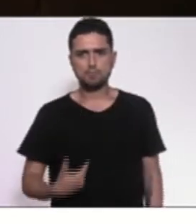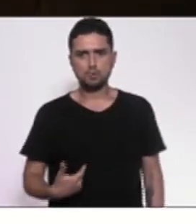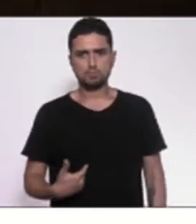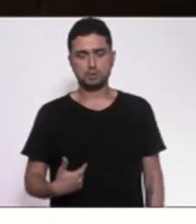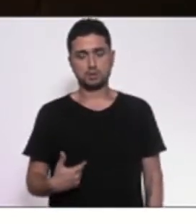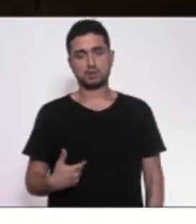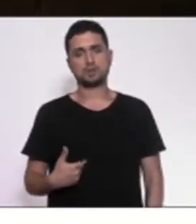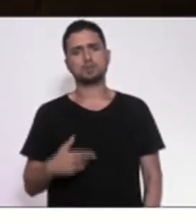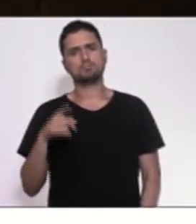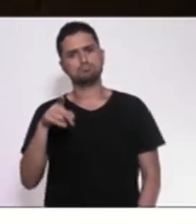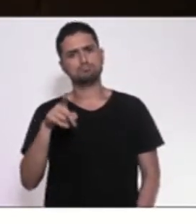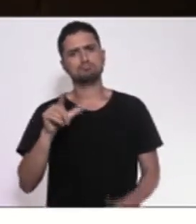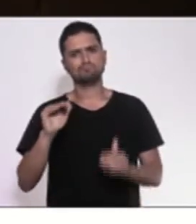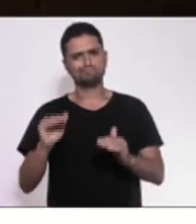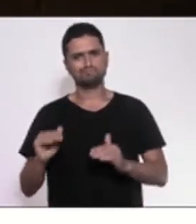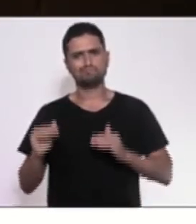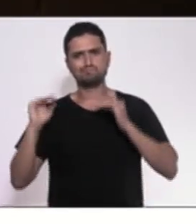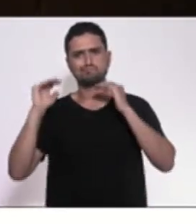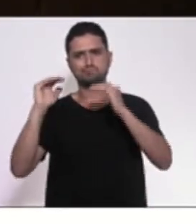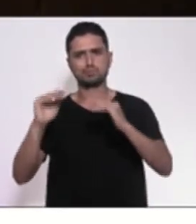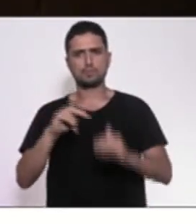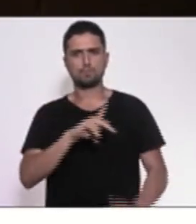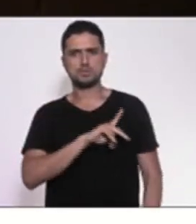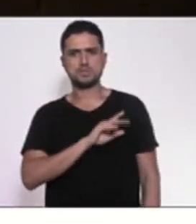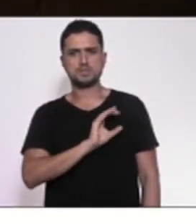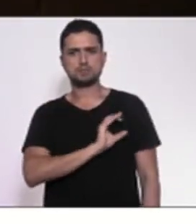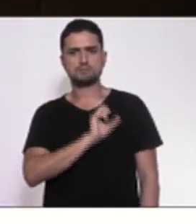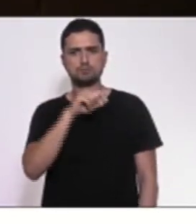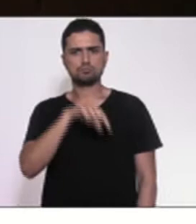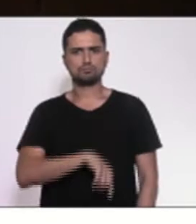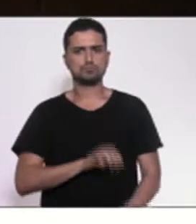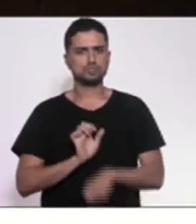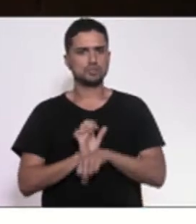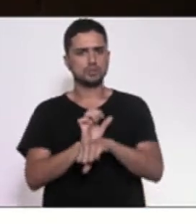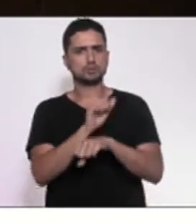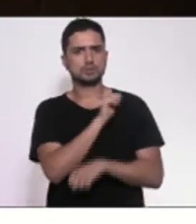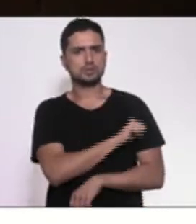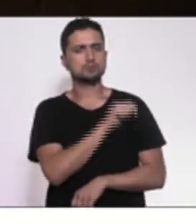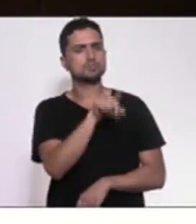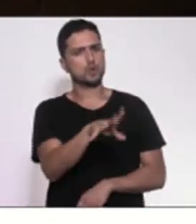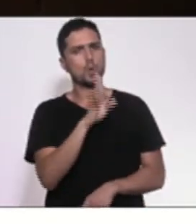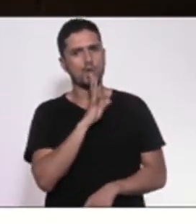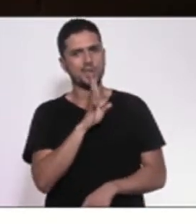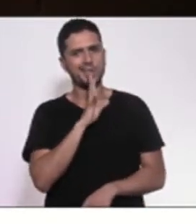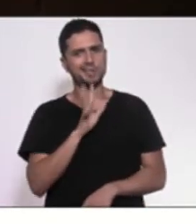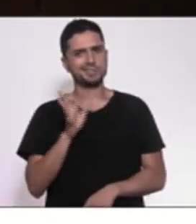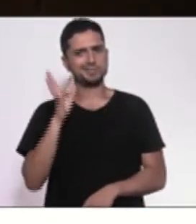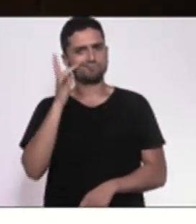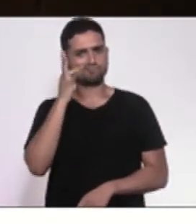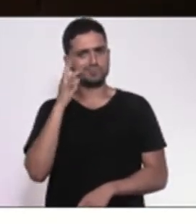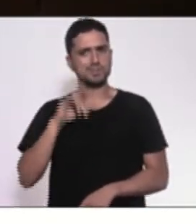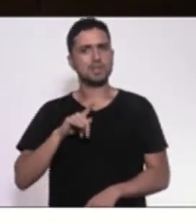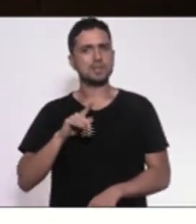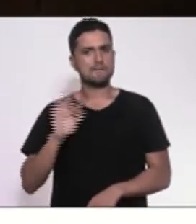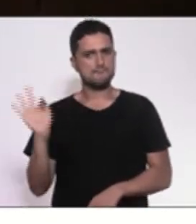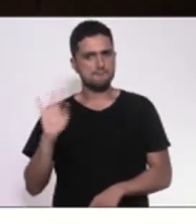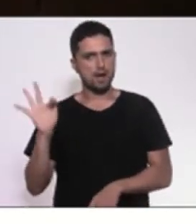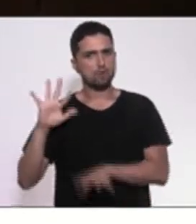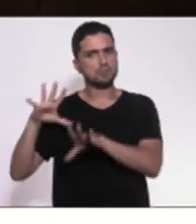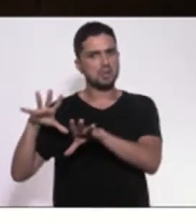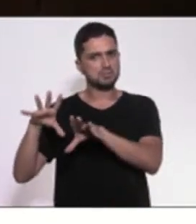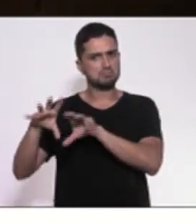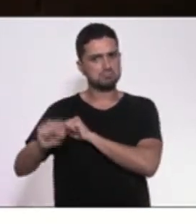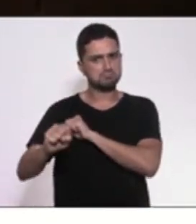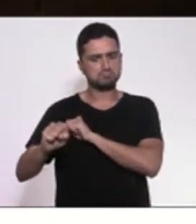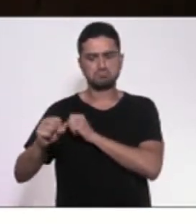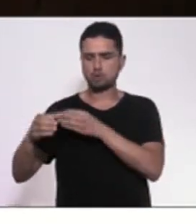Polícia Civil nesse Estado, que conhece... não só por ter uma carreira acadêmica brilhante, aprovada em